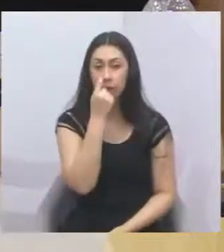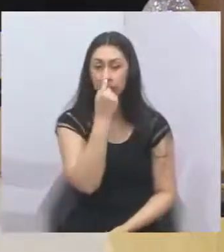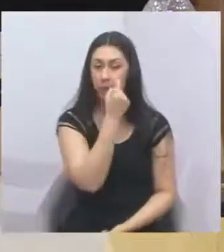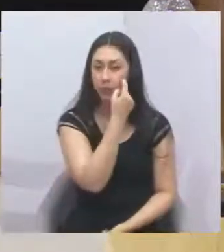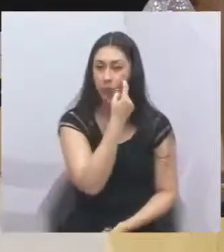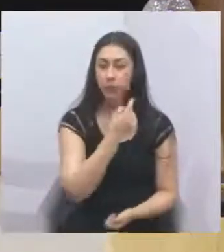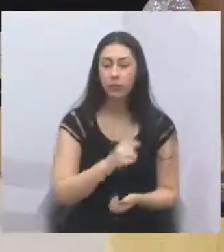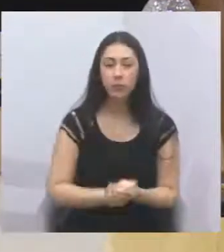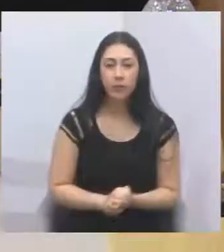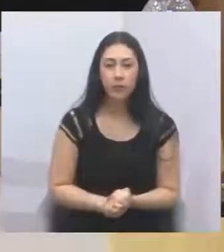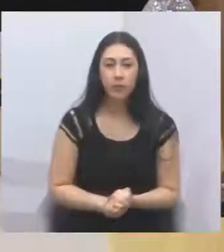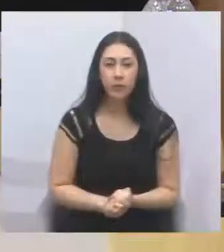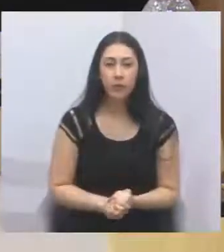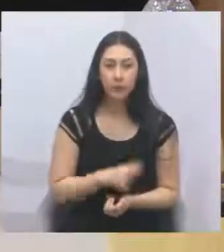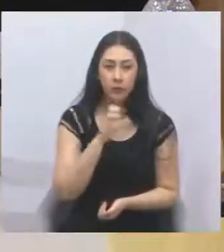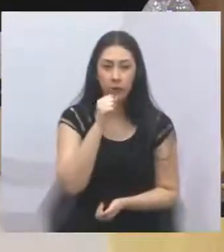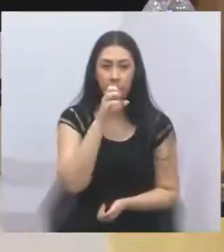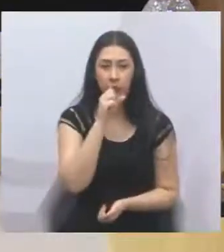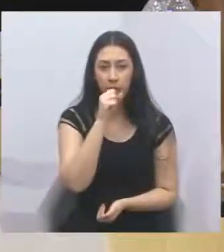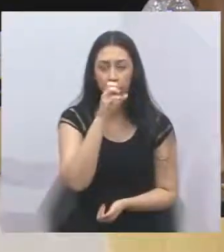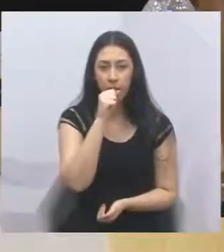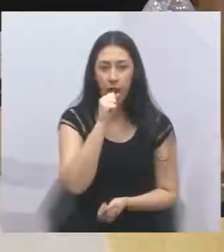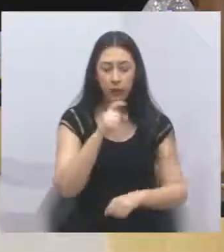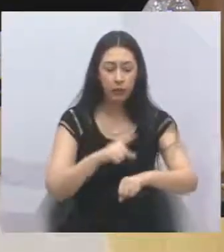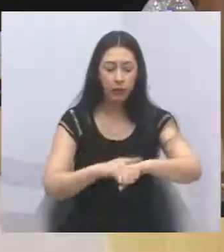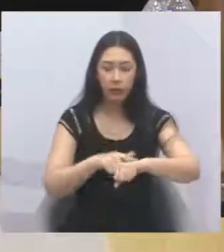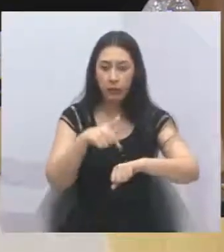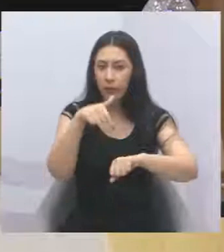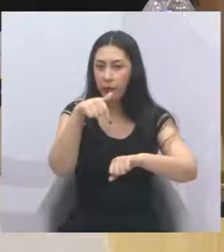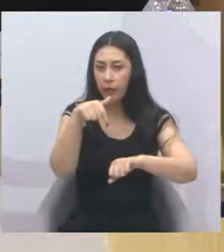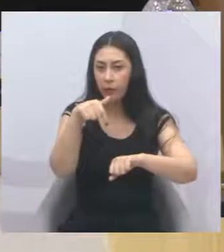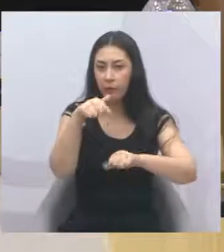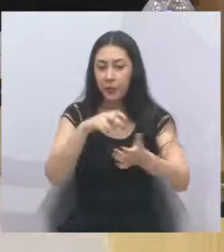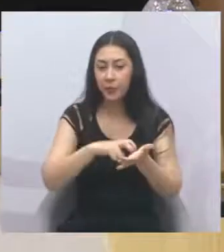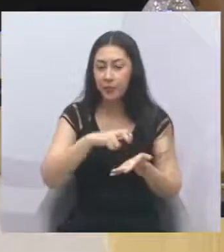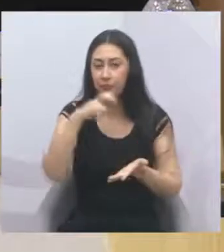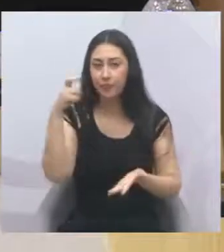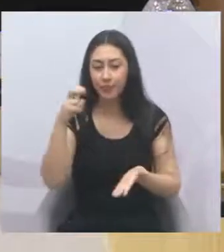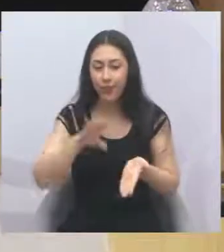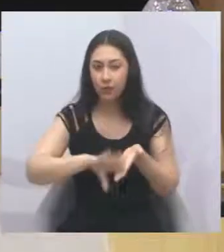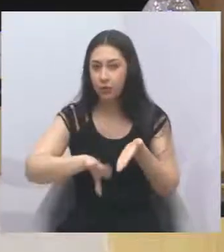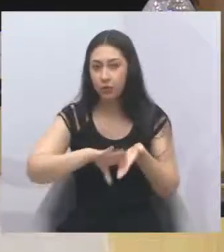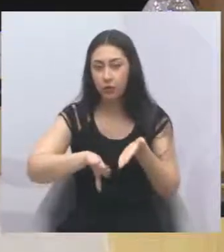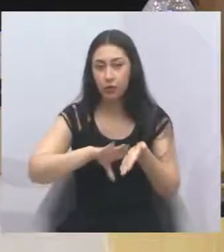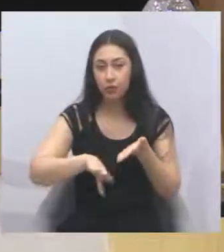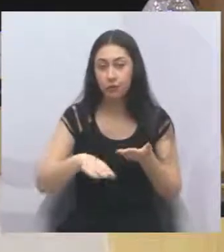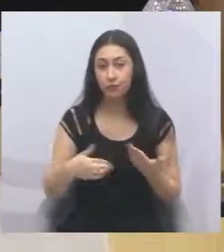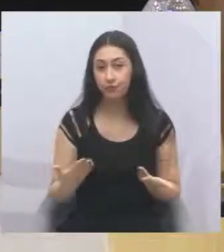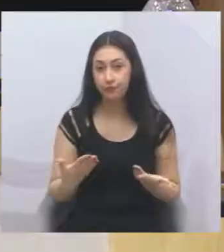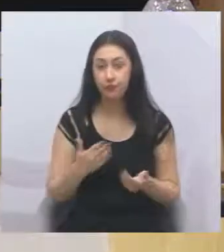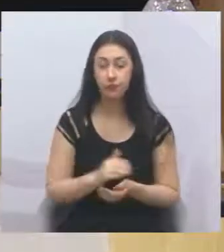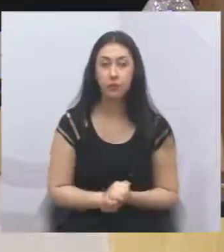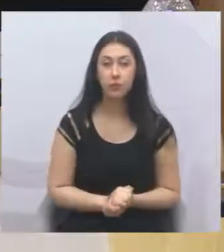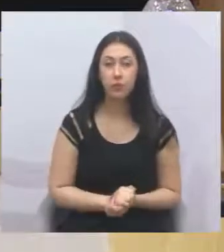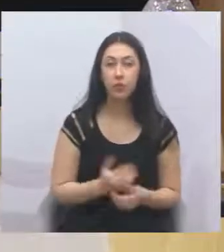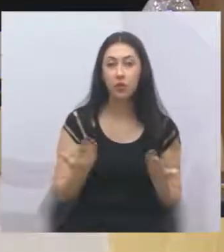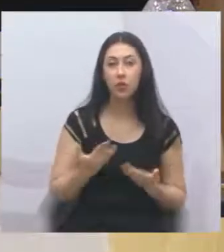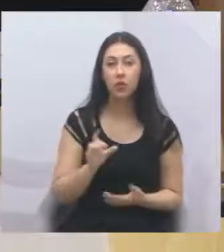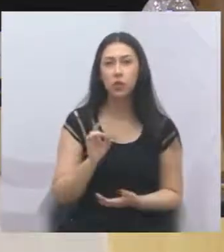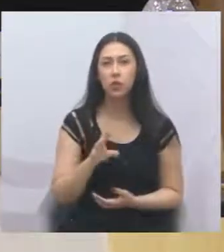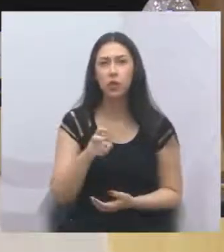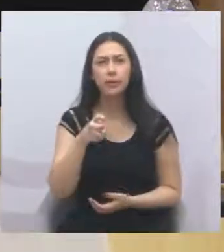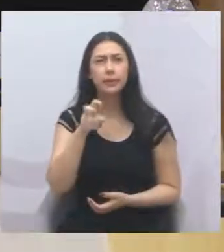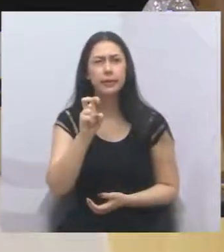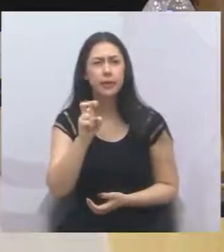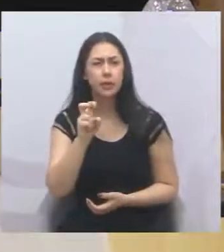Jardim Luiza aos sábados, no horário 7 da manhã, foi retirado, permanecendo no horário